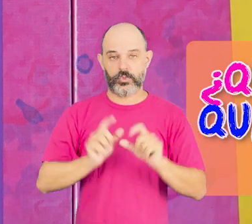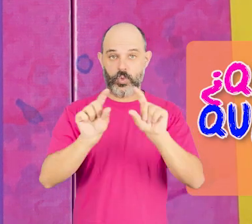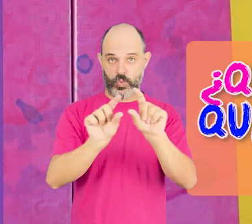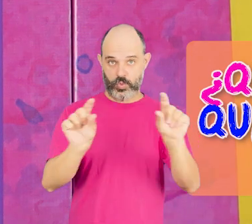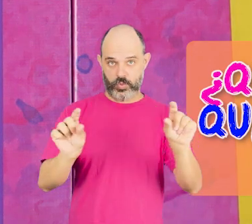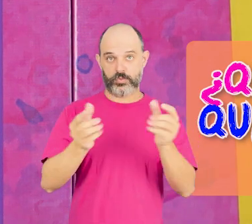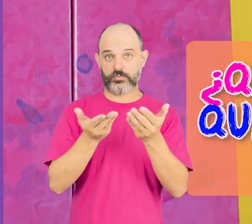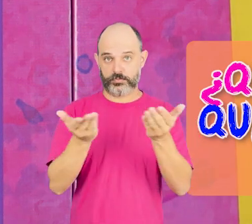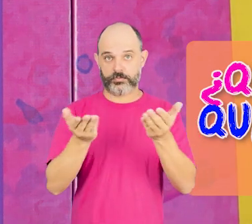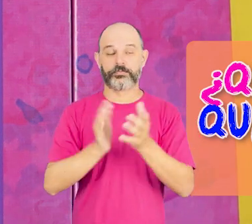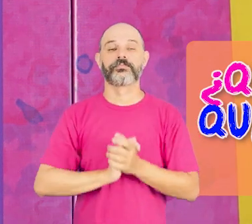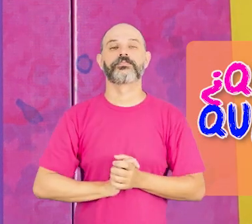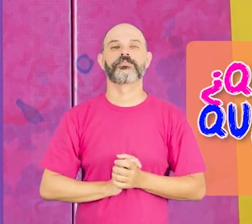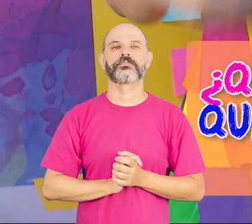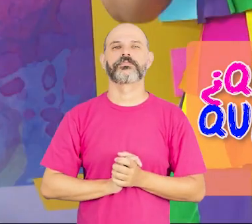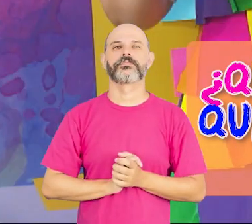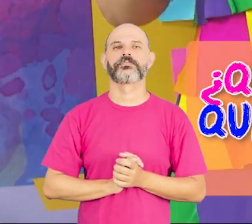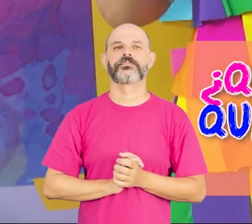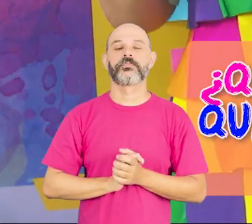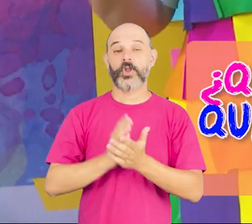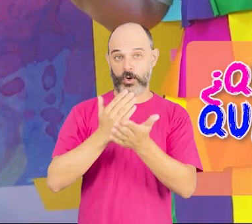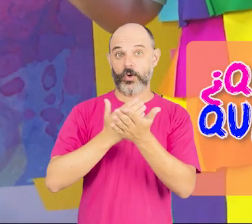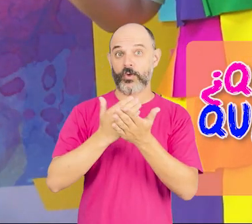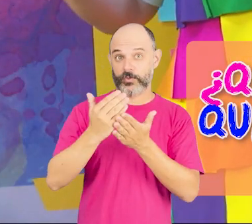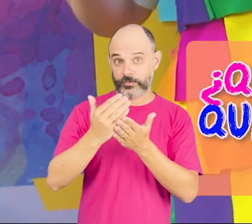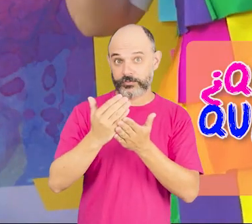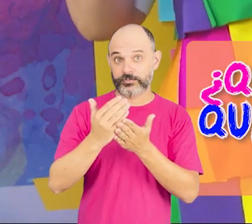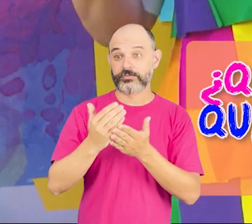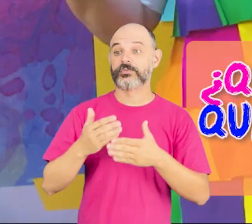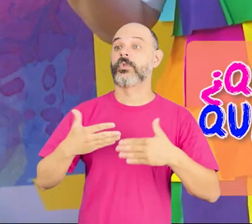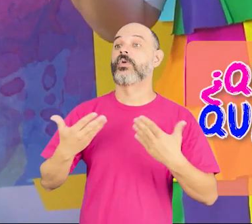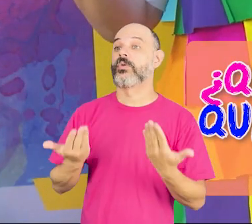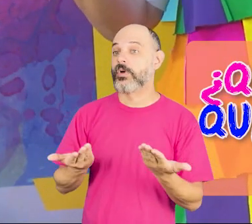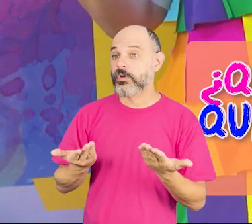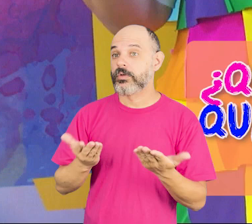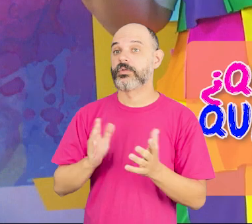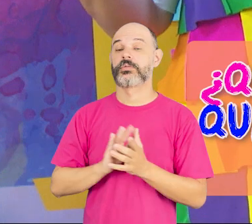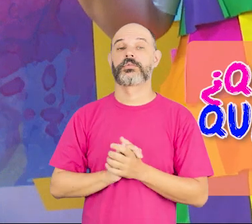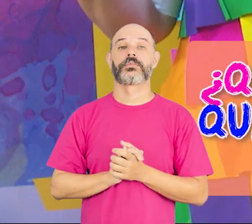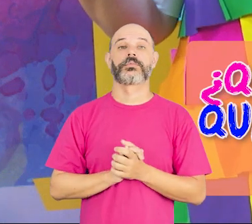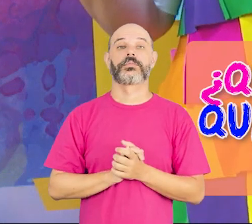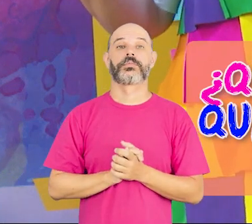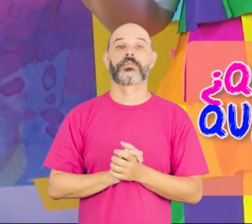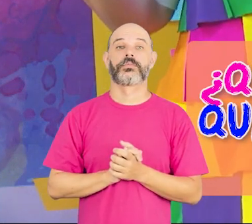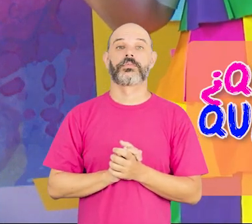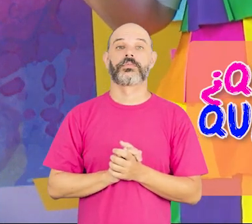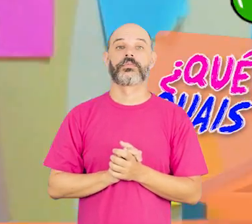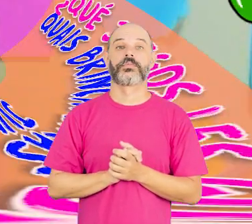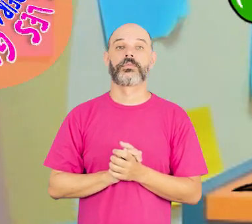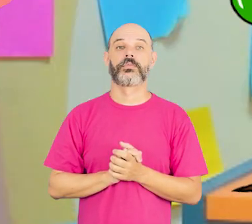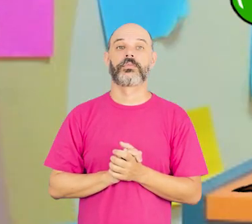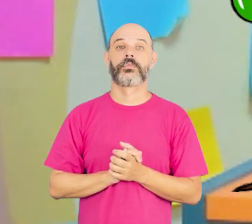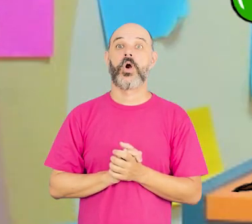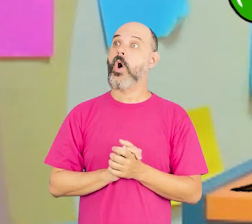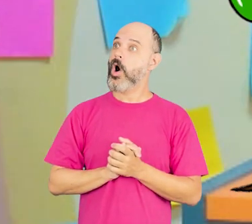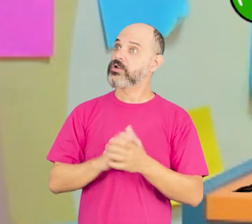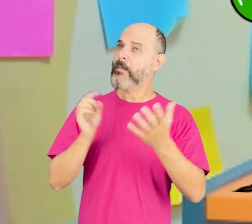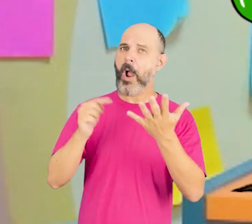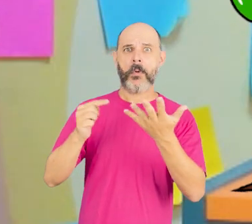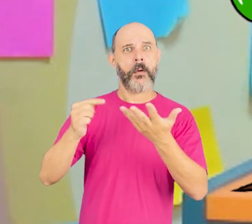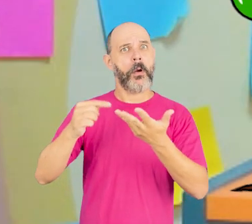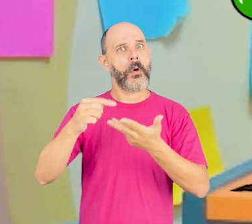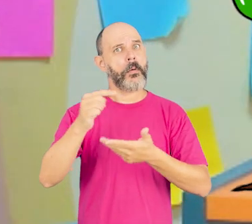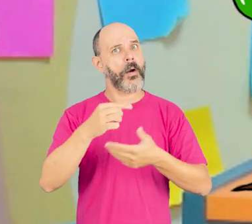gusta jugar juntas? Vamos allá! Que juegos les gusta jugar juntas?